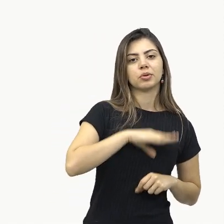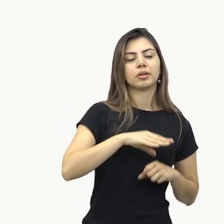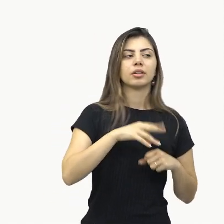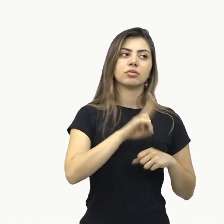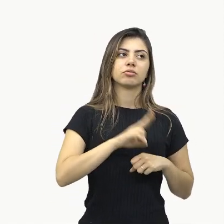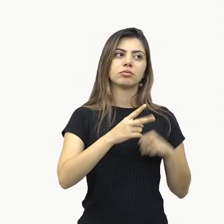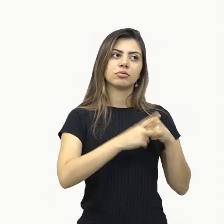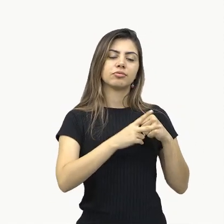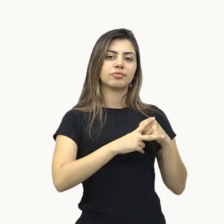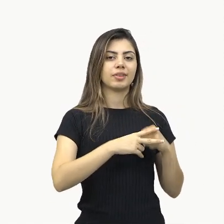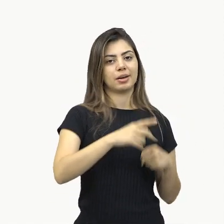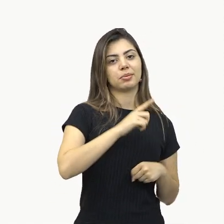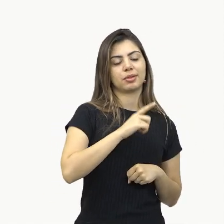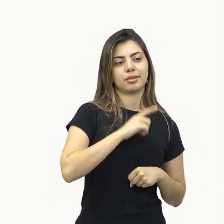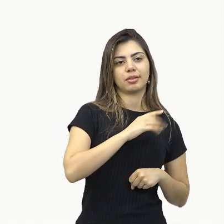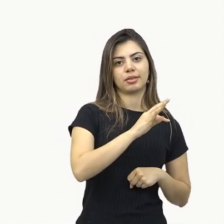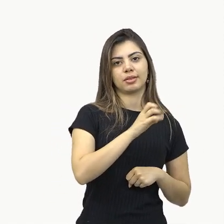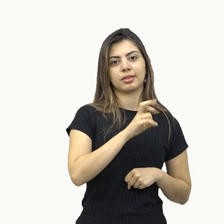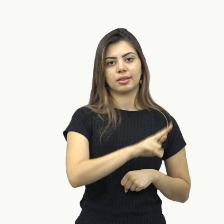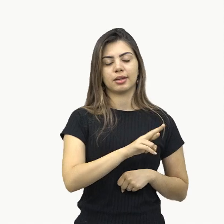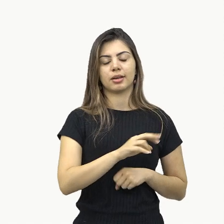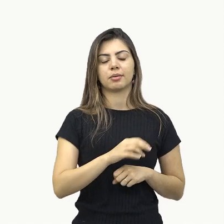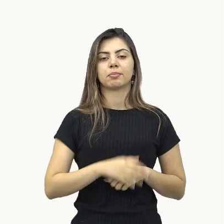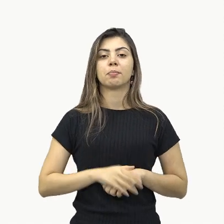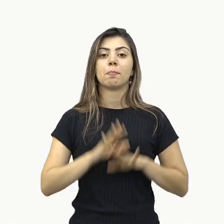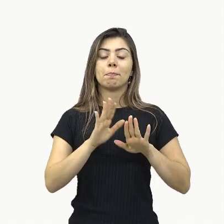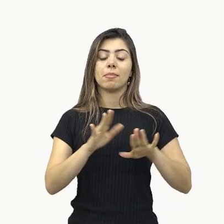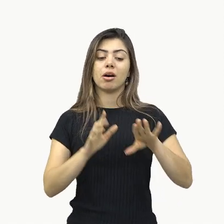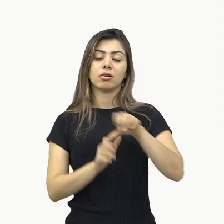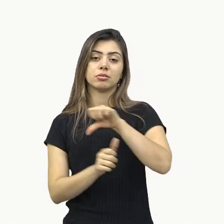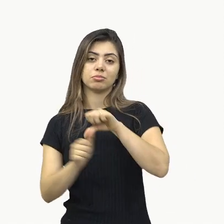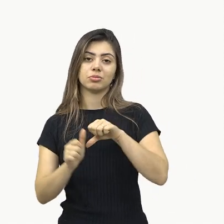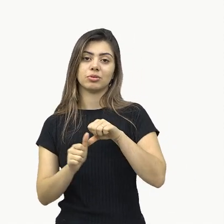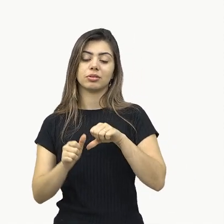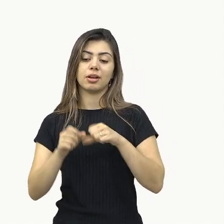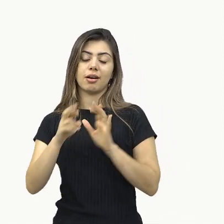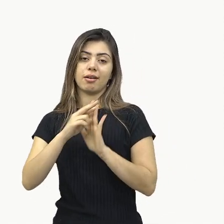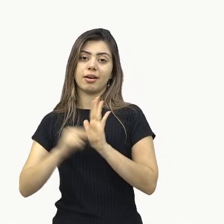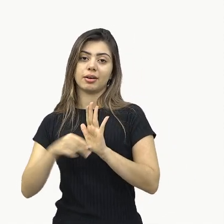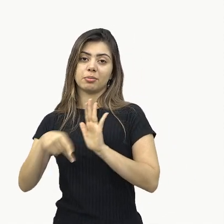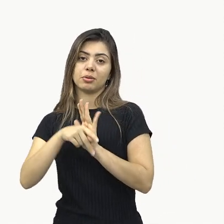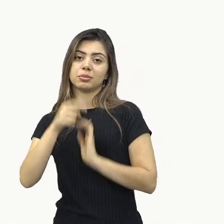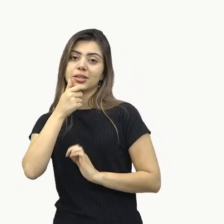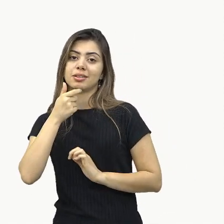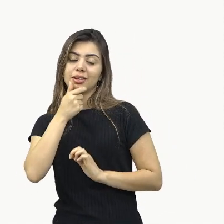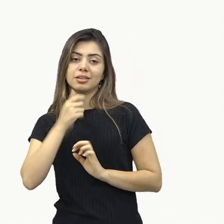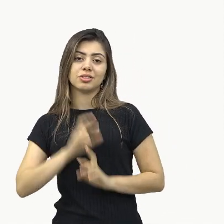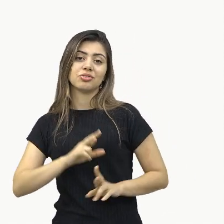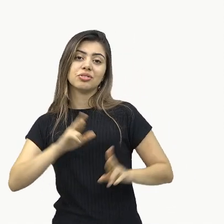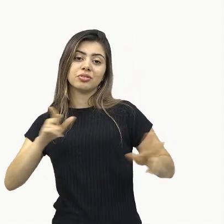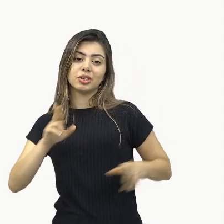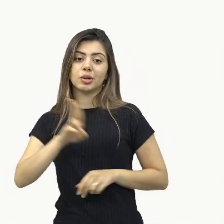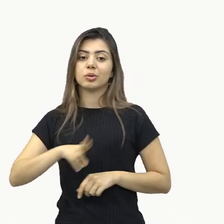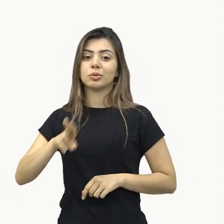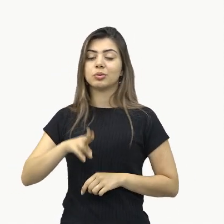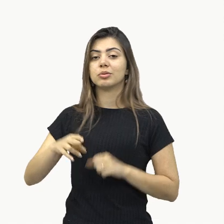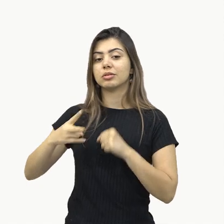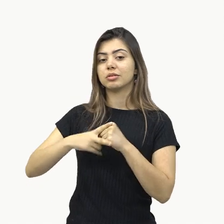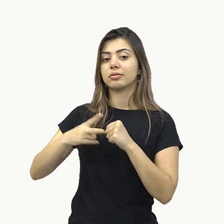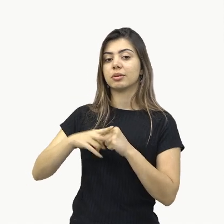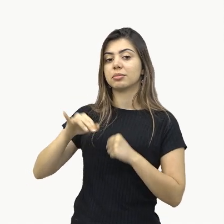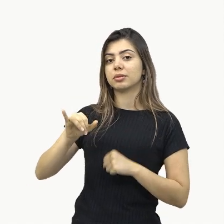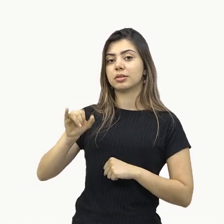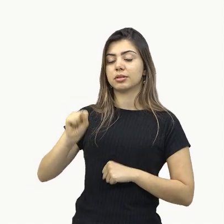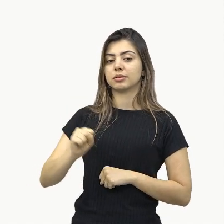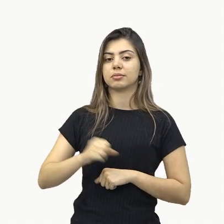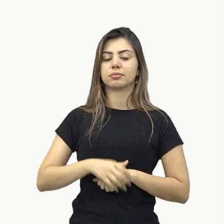ter, né? Ela tem 20 anos de idade. Mas na língua inglesa não é dessa forma, tá? Eu vou utilizar sempre o verbo